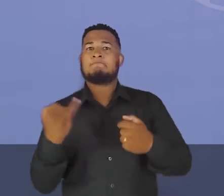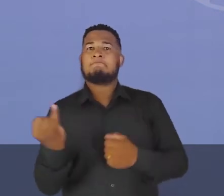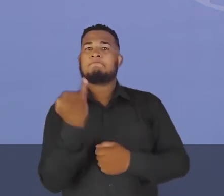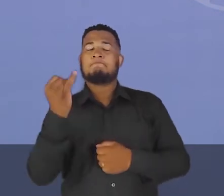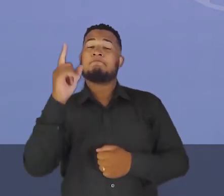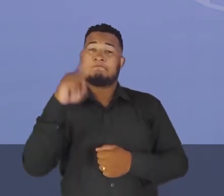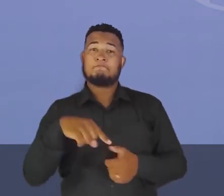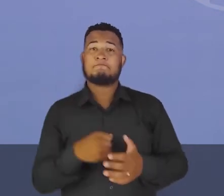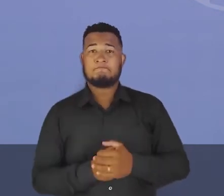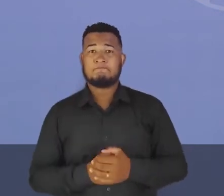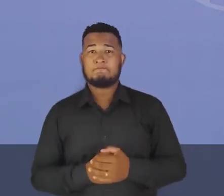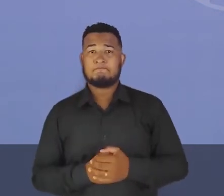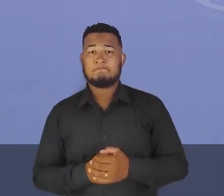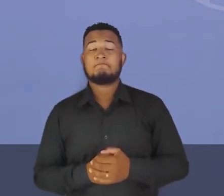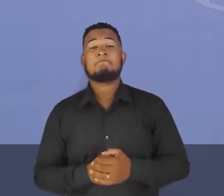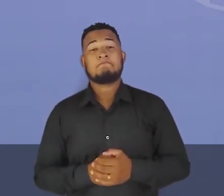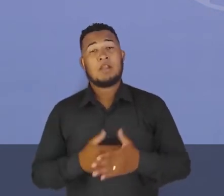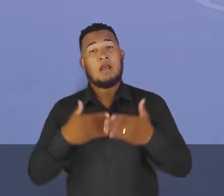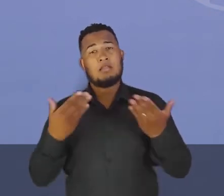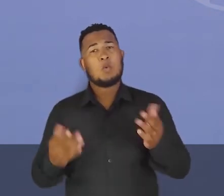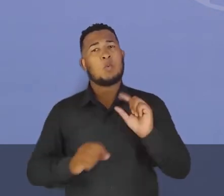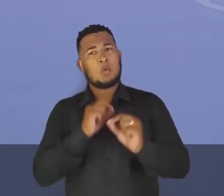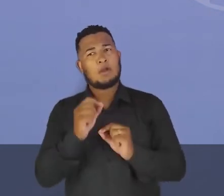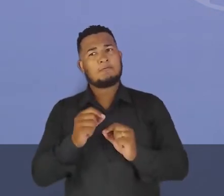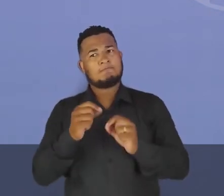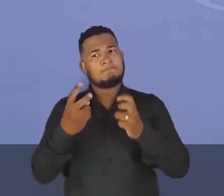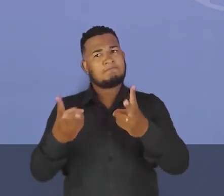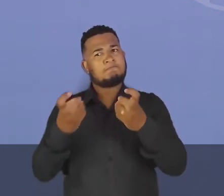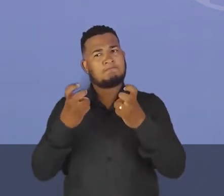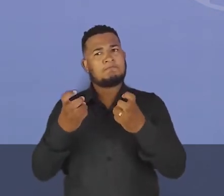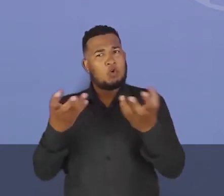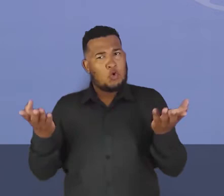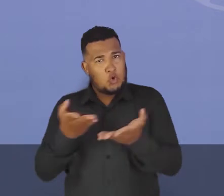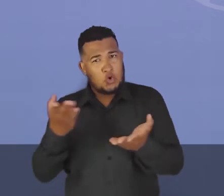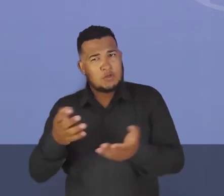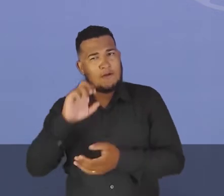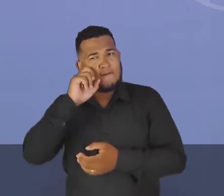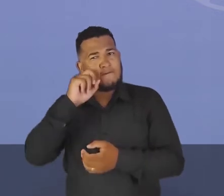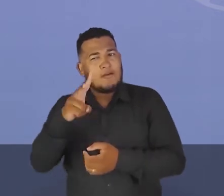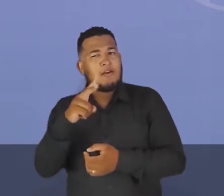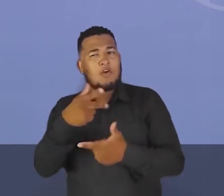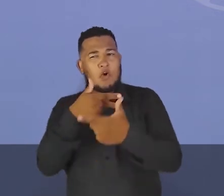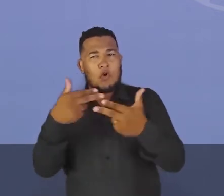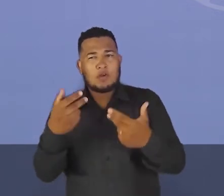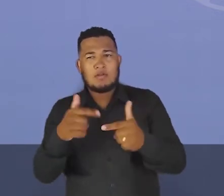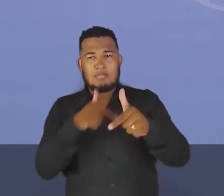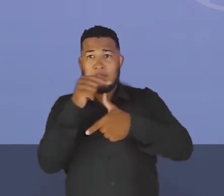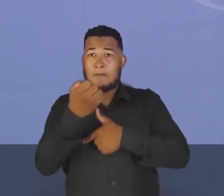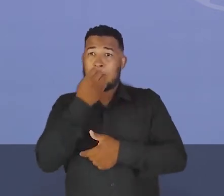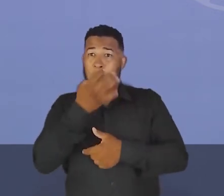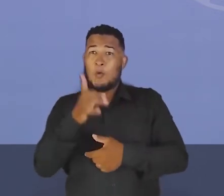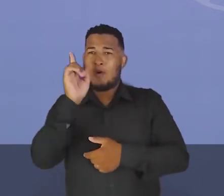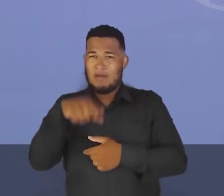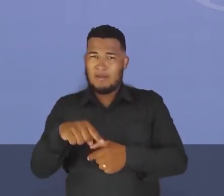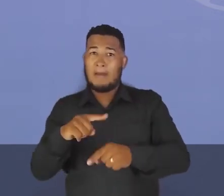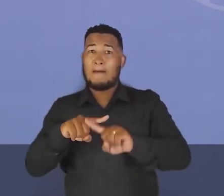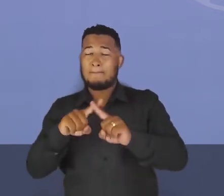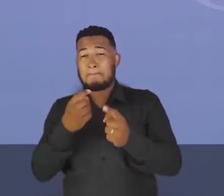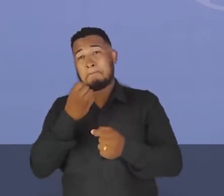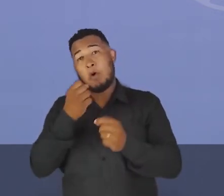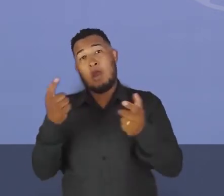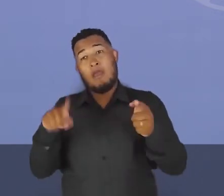necessário, né? Então, essa visão positiva que nós temos do trabalho é mais atual. Na Antiguidade, ela ainda